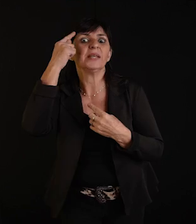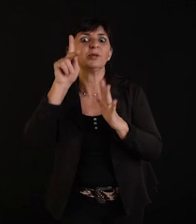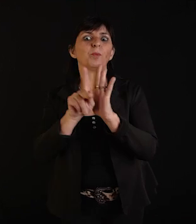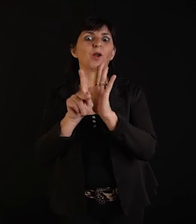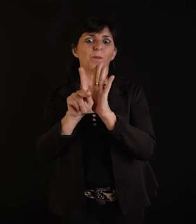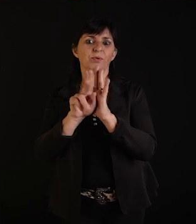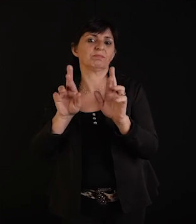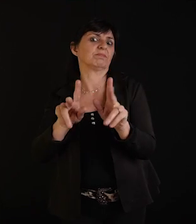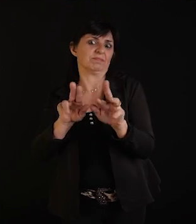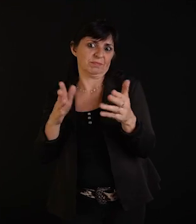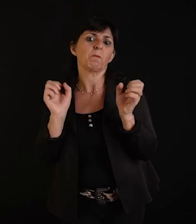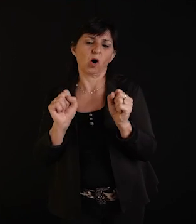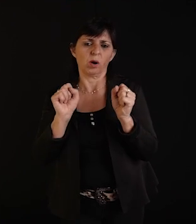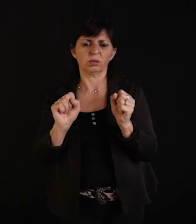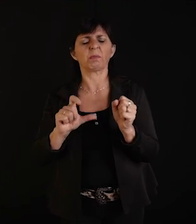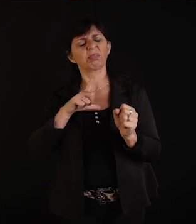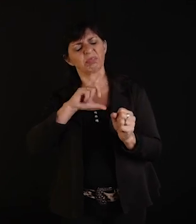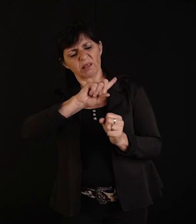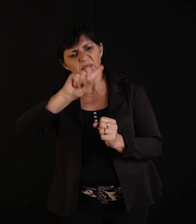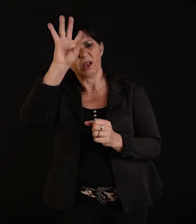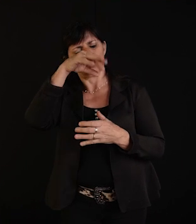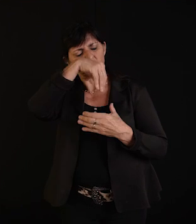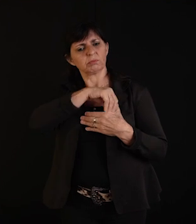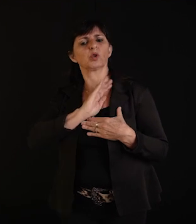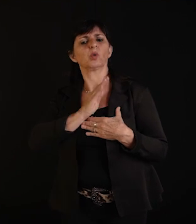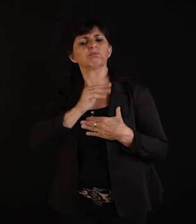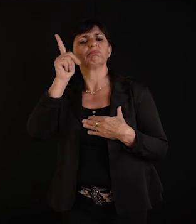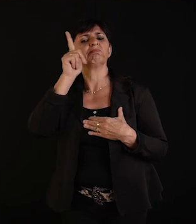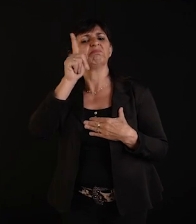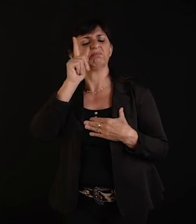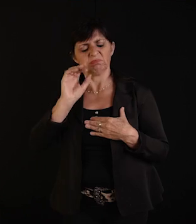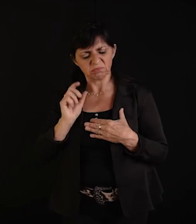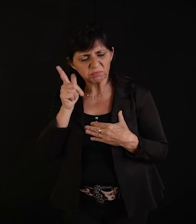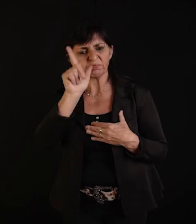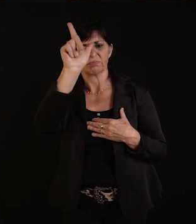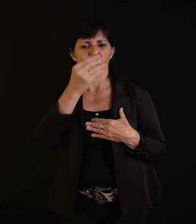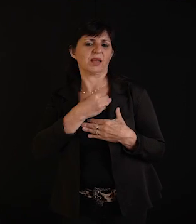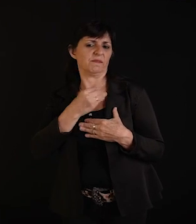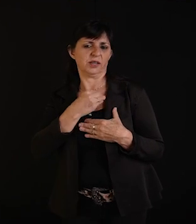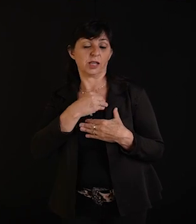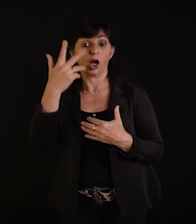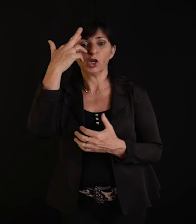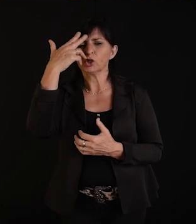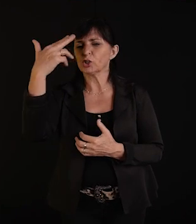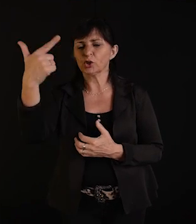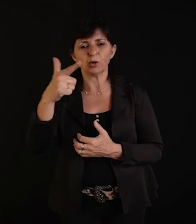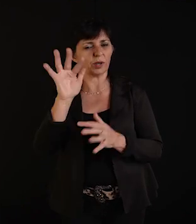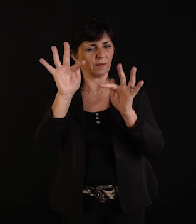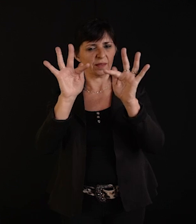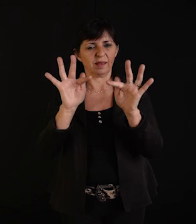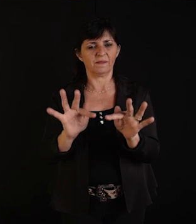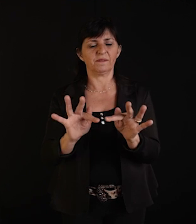geral. Tudo isso, a gente tendo Deus no coração, a gente consegue. A gente consegue vencer na vida. Sonho Sem Fim, uma milonga